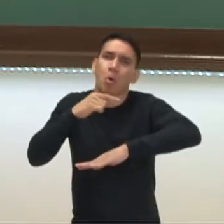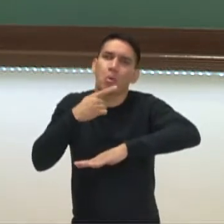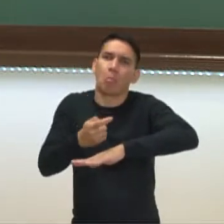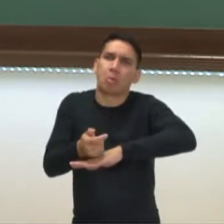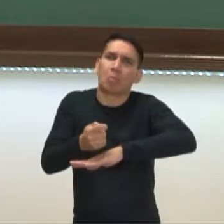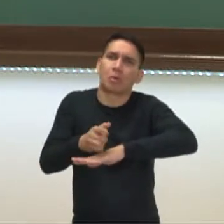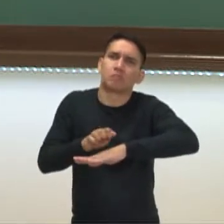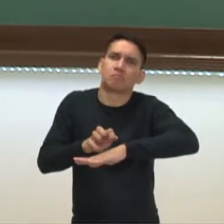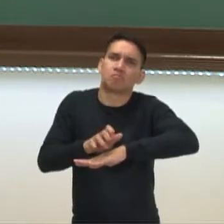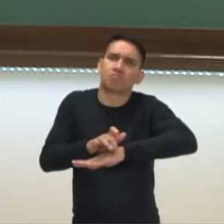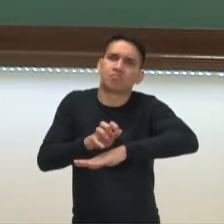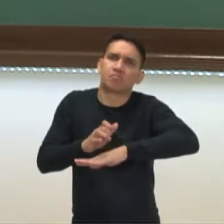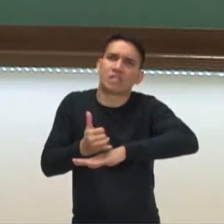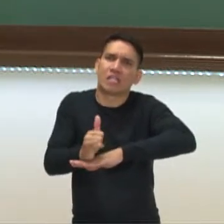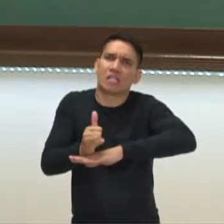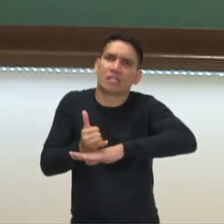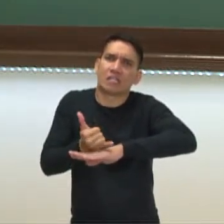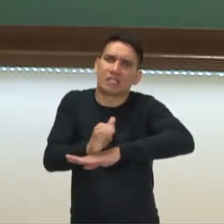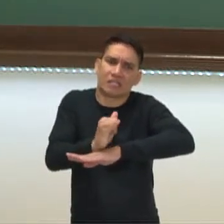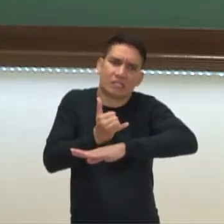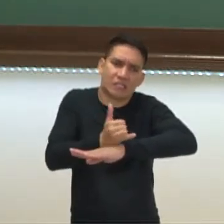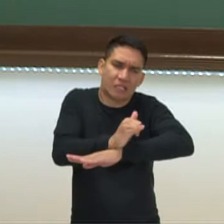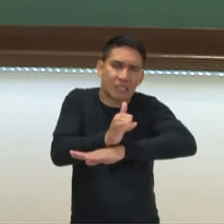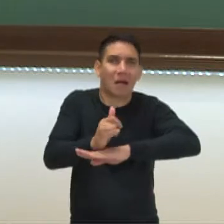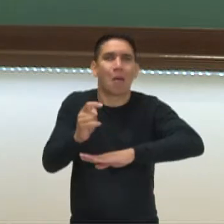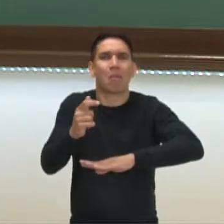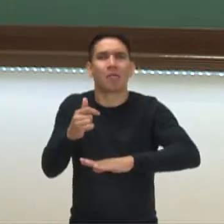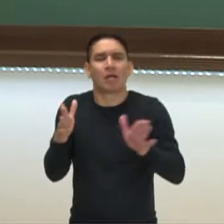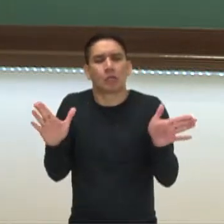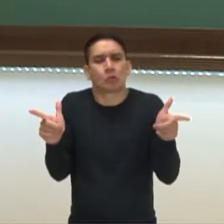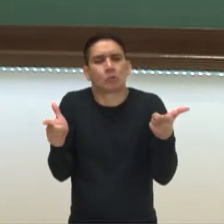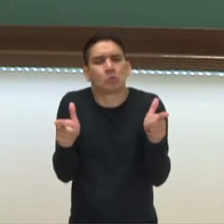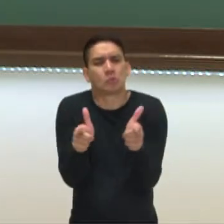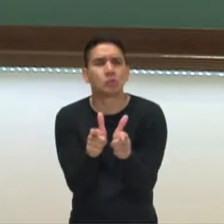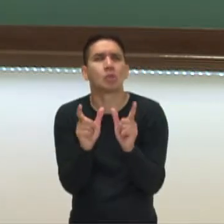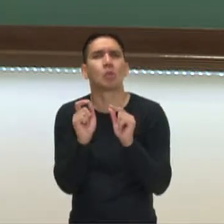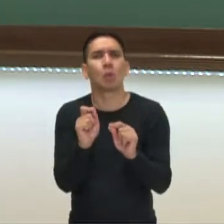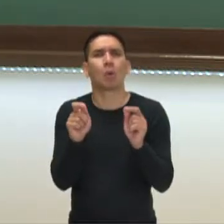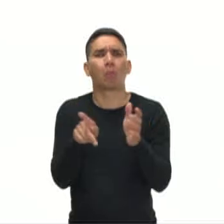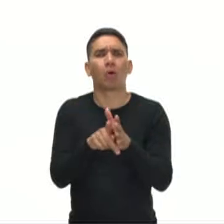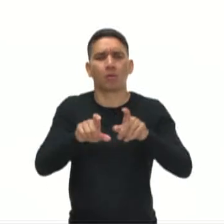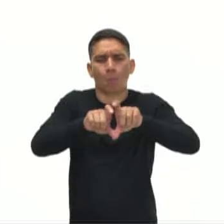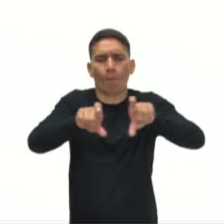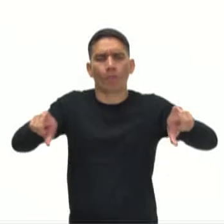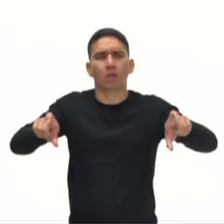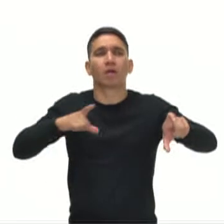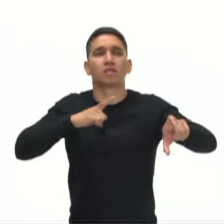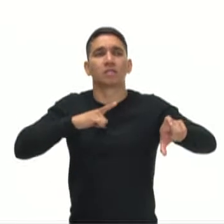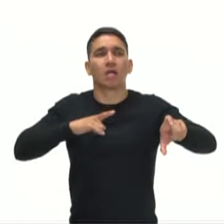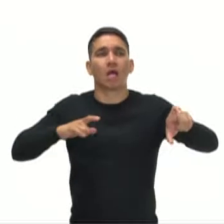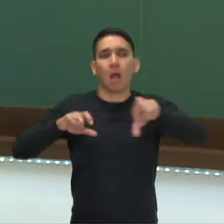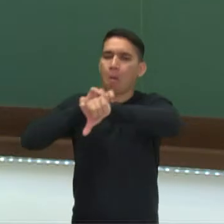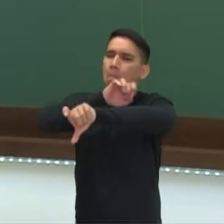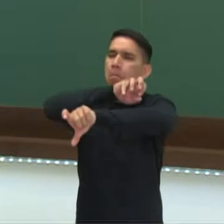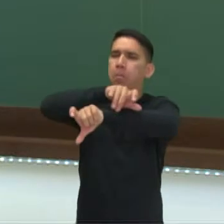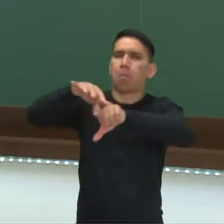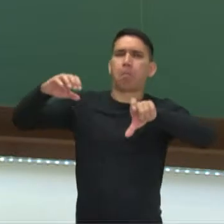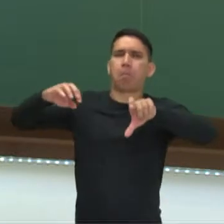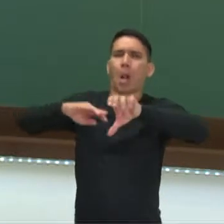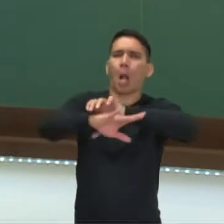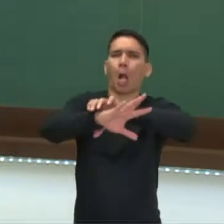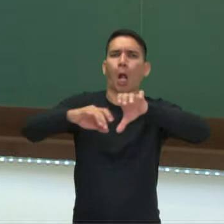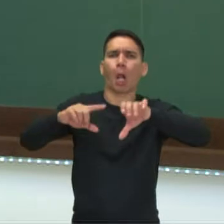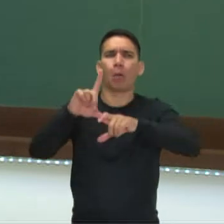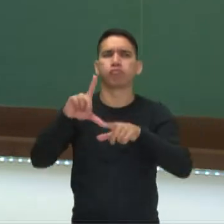corrente elétrica, tá? É como se fosse um estreitamento de um cano. Então aqui você tem um fluxo de água, aqui tem baixa